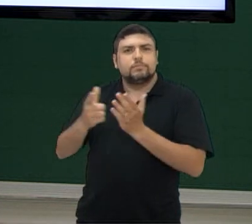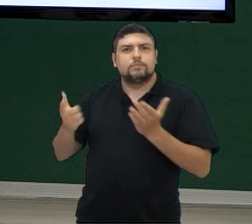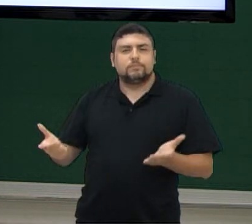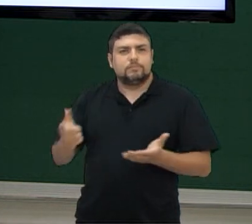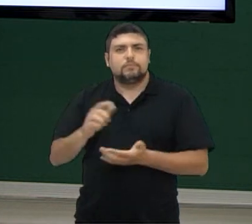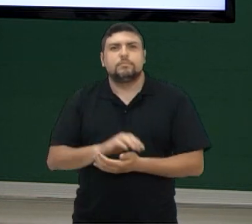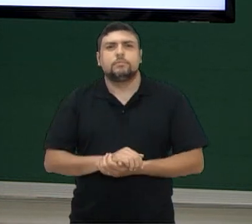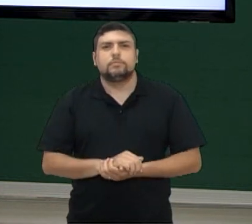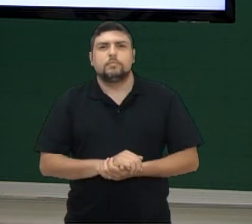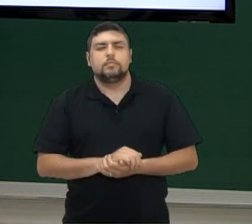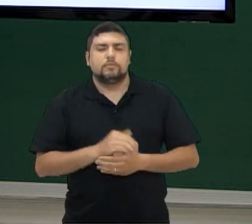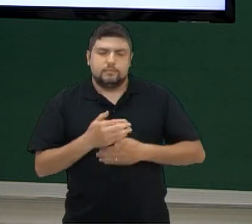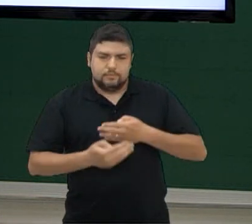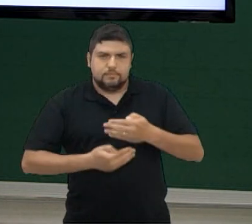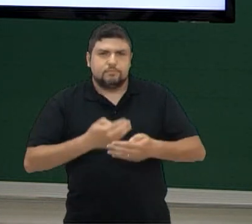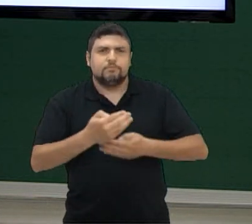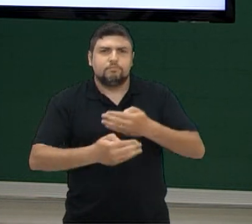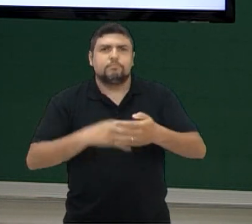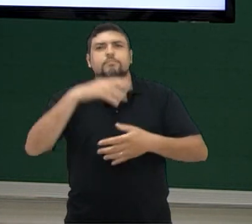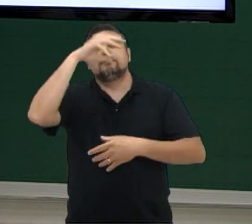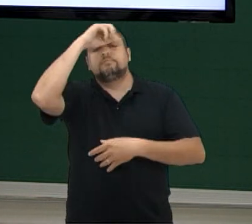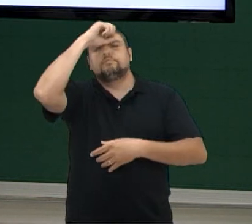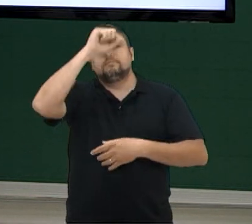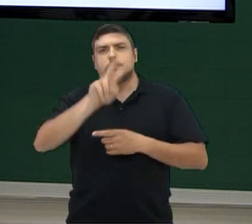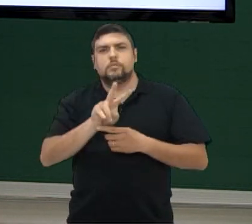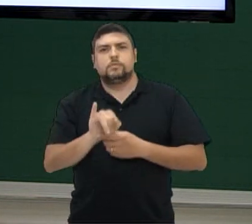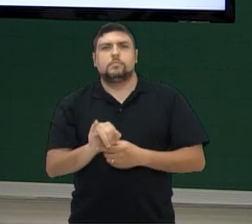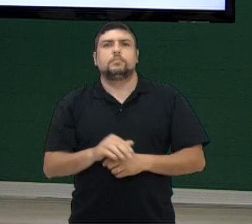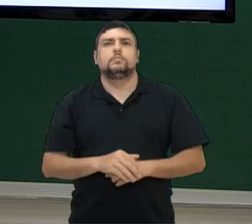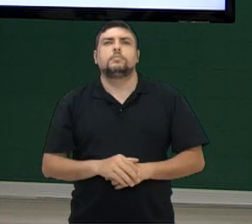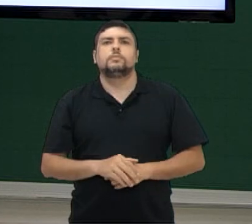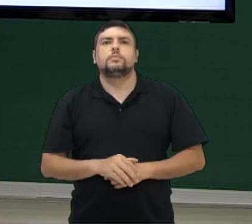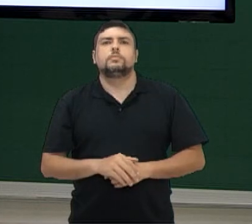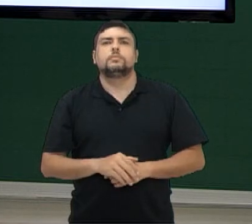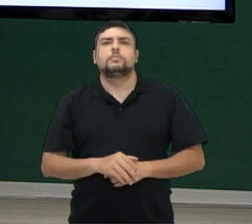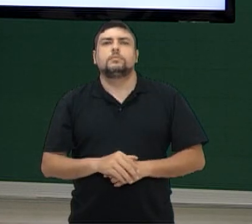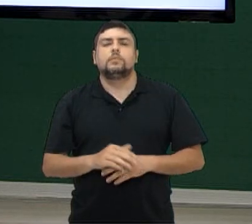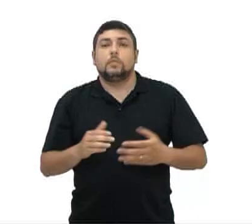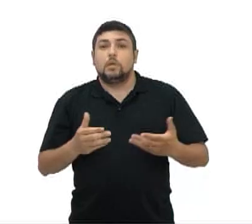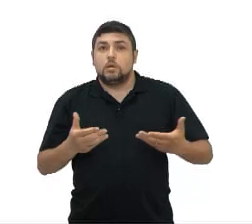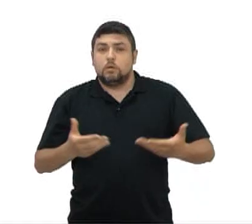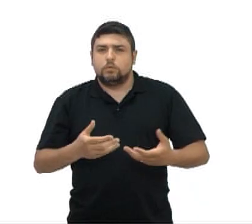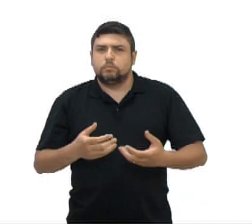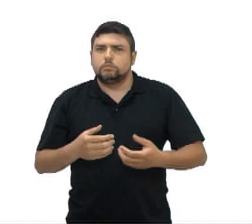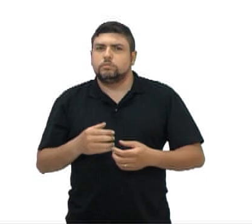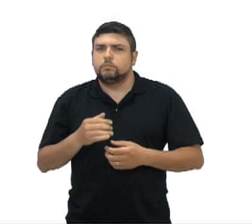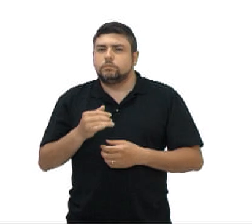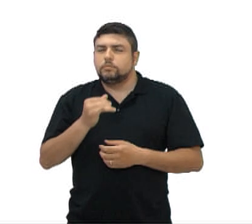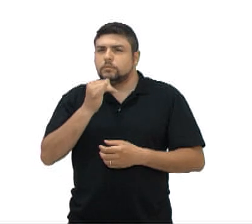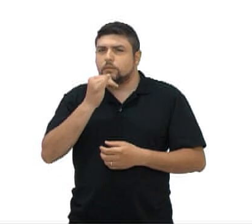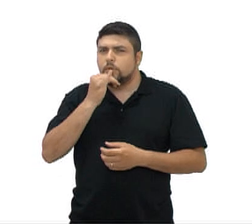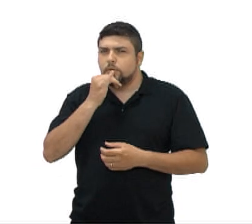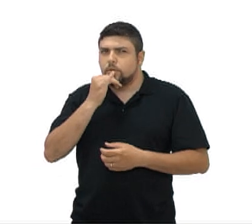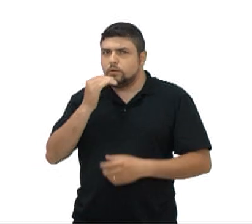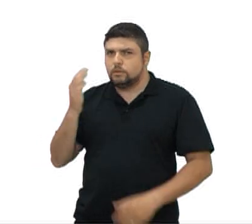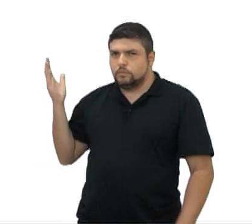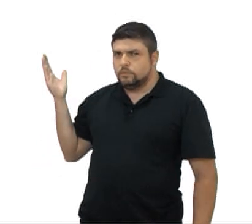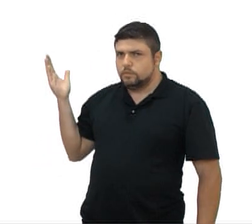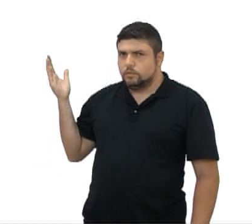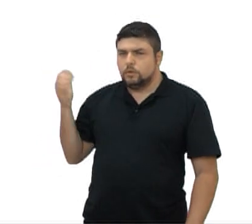disso ao longo dessa aula. E, como um exemplo aqui, fica a dica de repente, vocês,